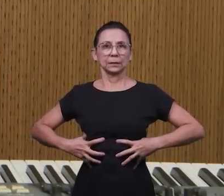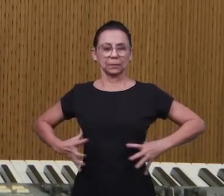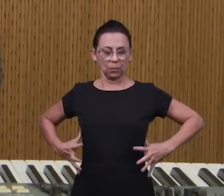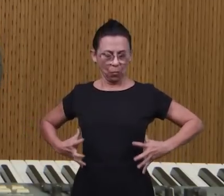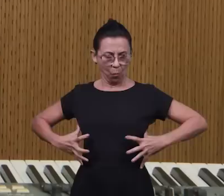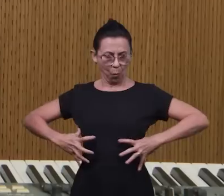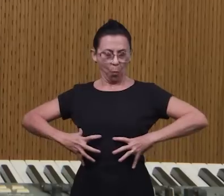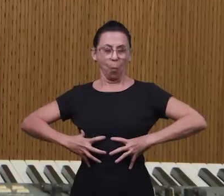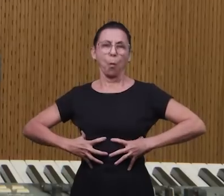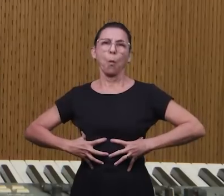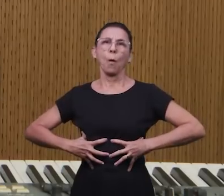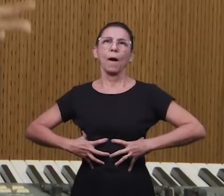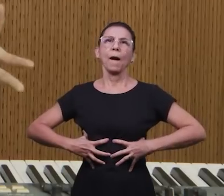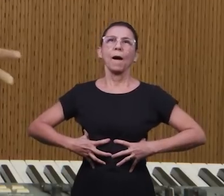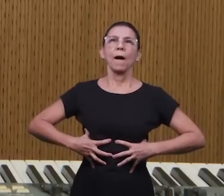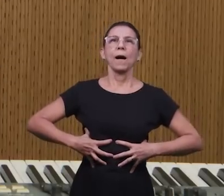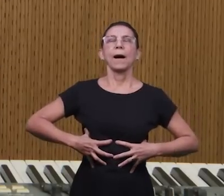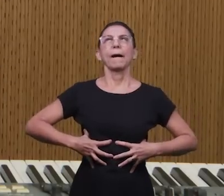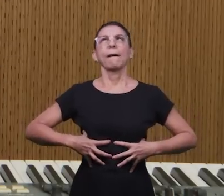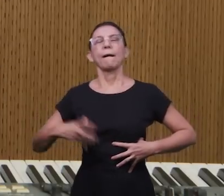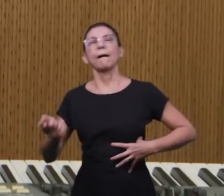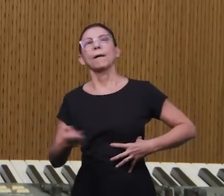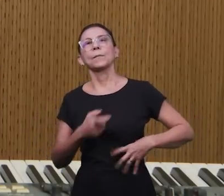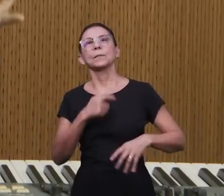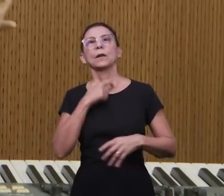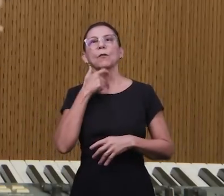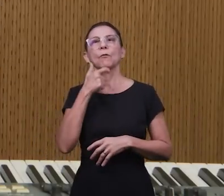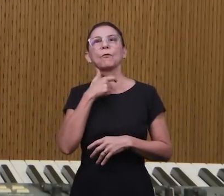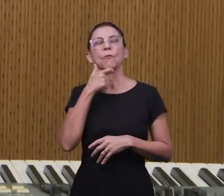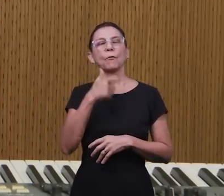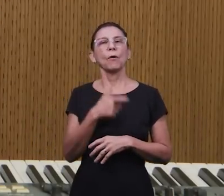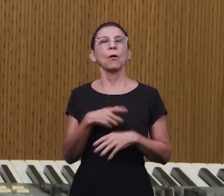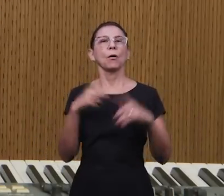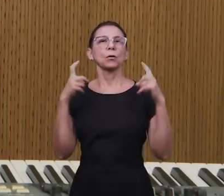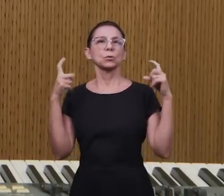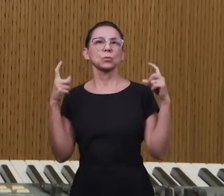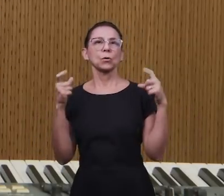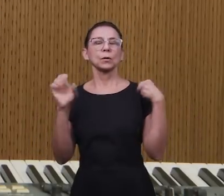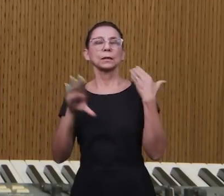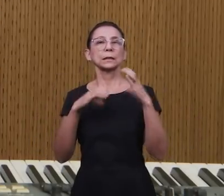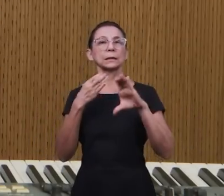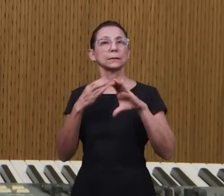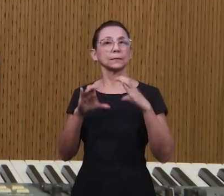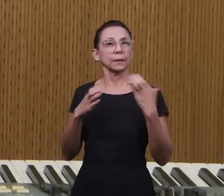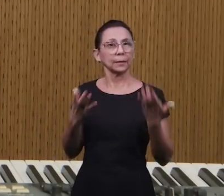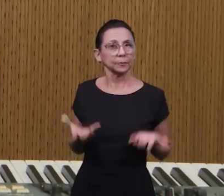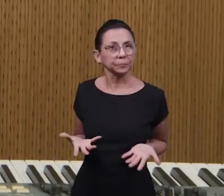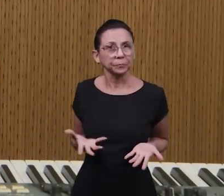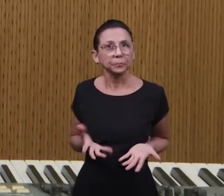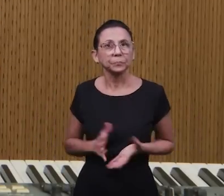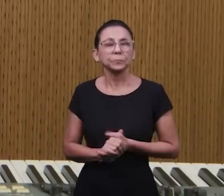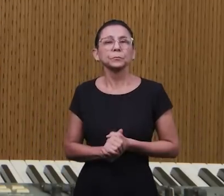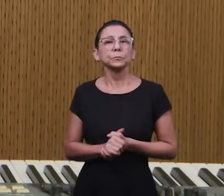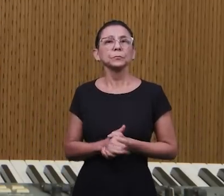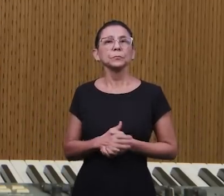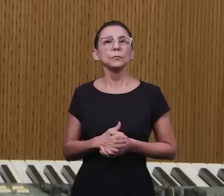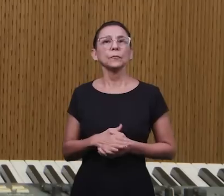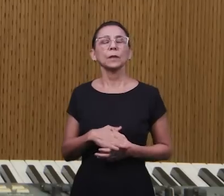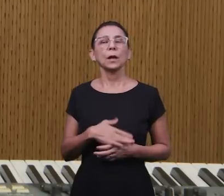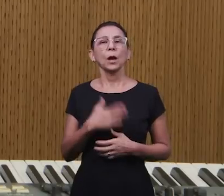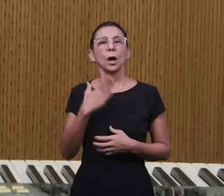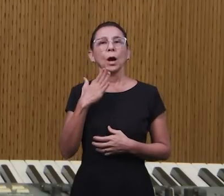Sempre se fala muito em relação à voz, ao estudo da voz cantada, qual o melhor tipo